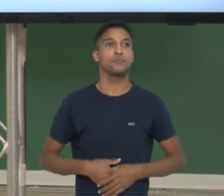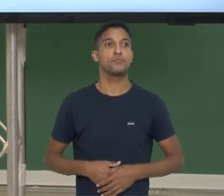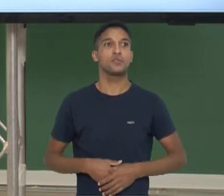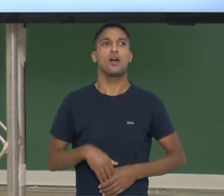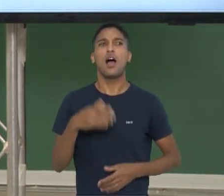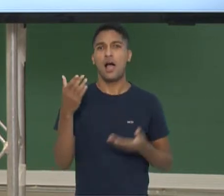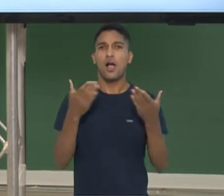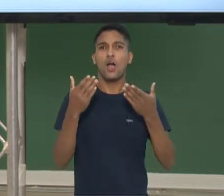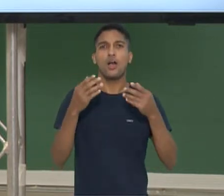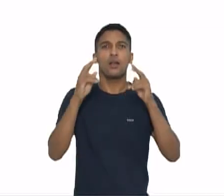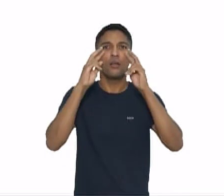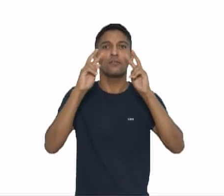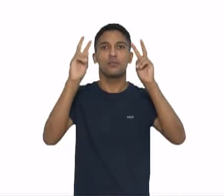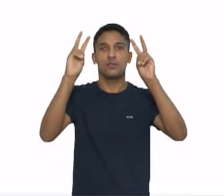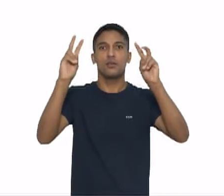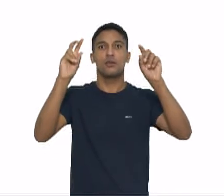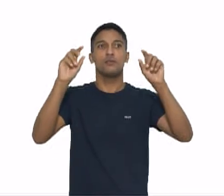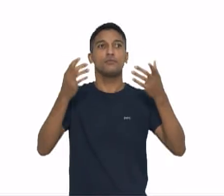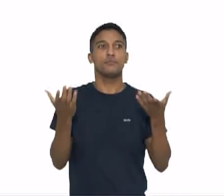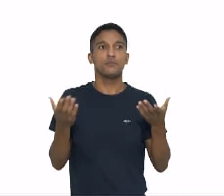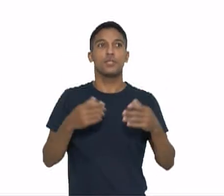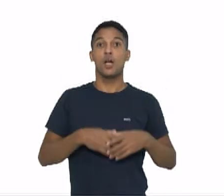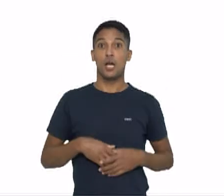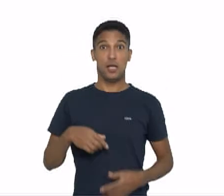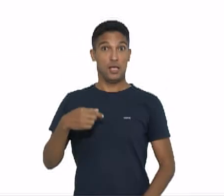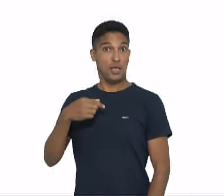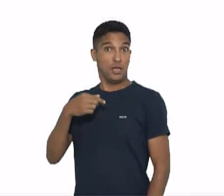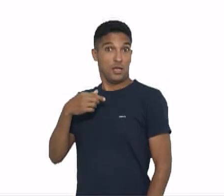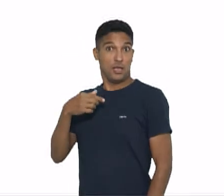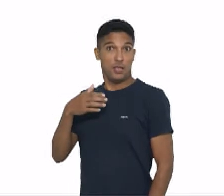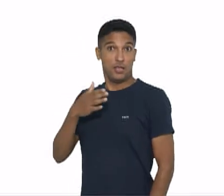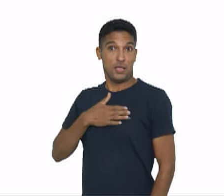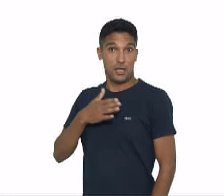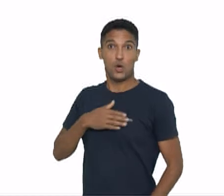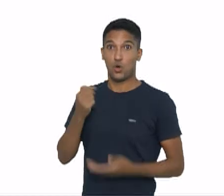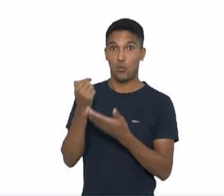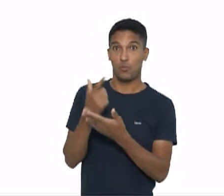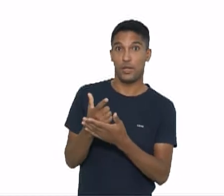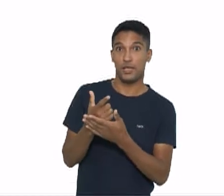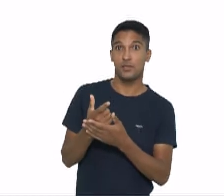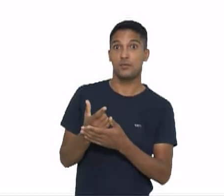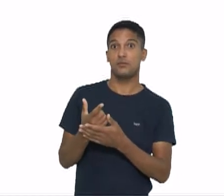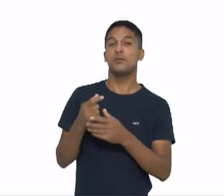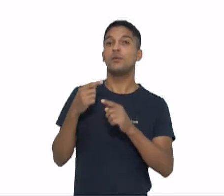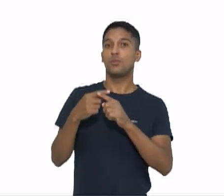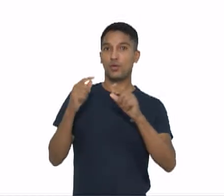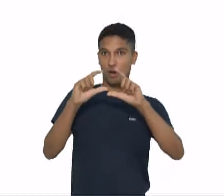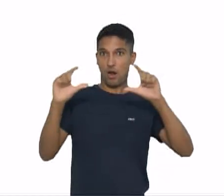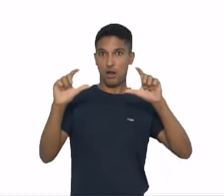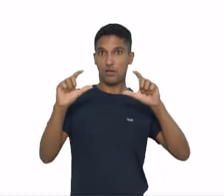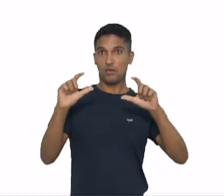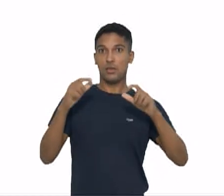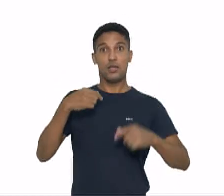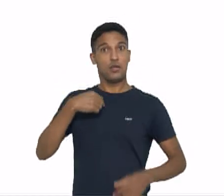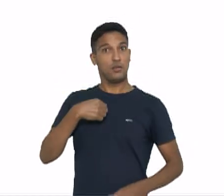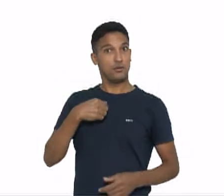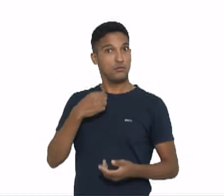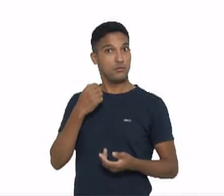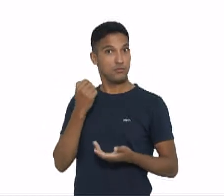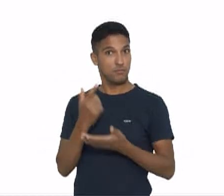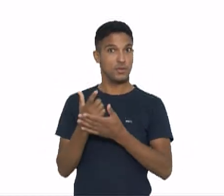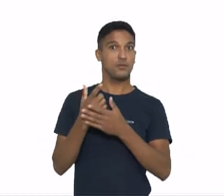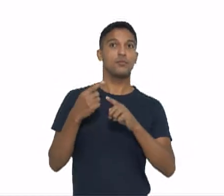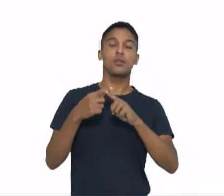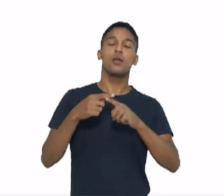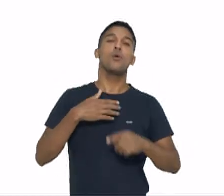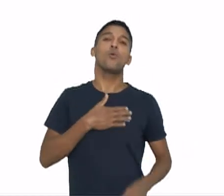fragmento. Me las compré porque me gusta pensar. Perceberam que nesse fragmento ali em vermelho